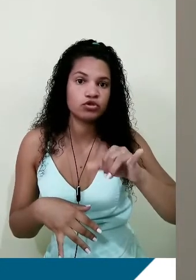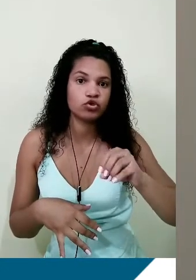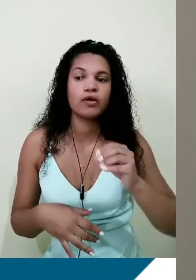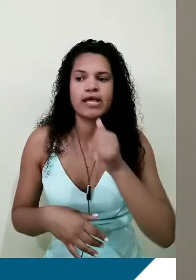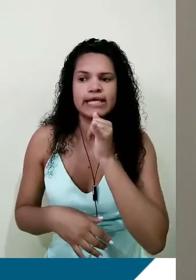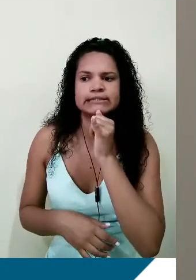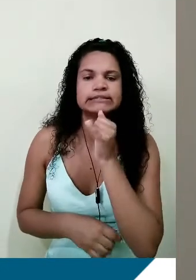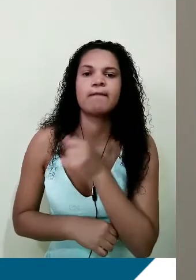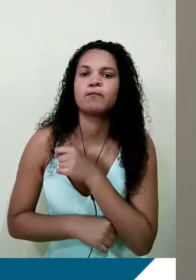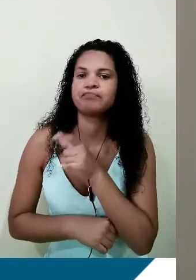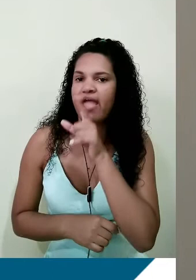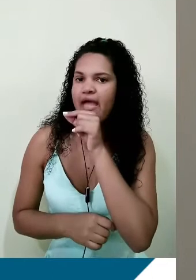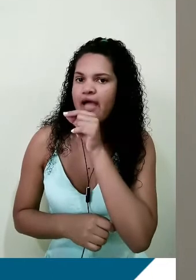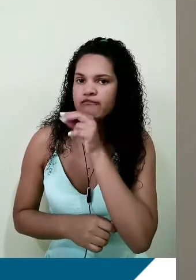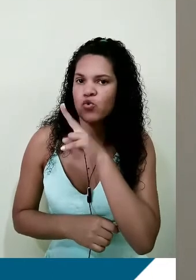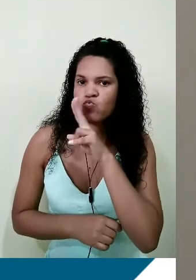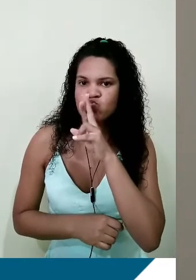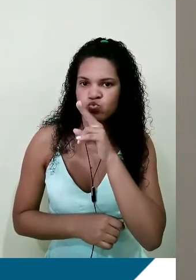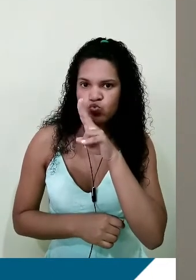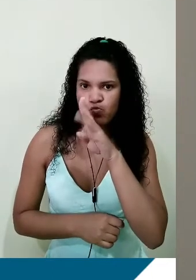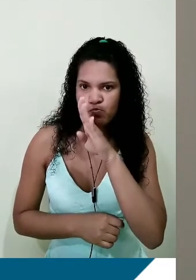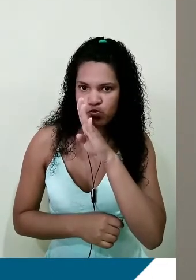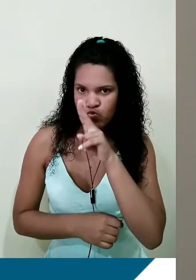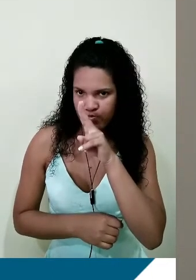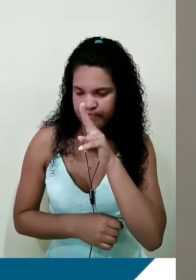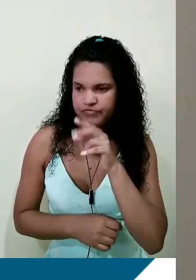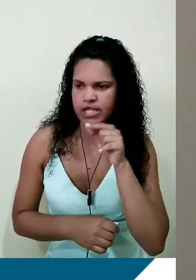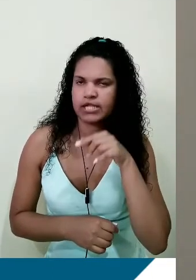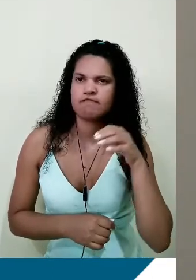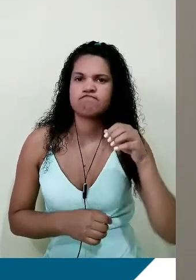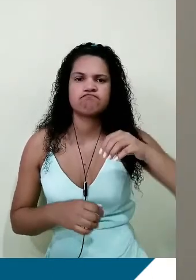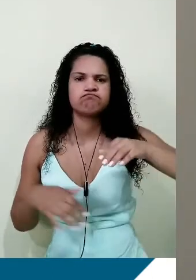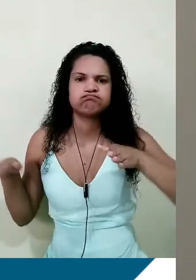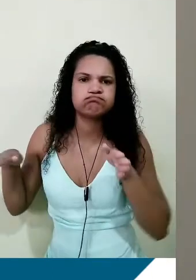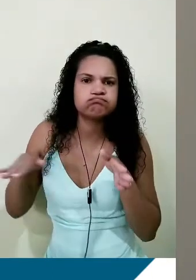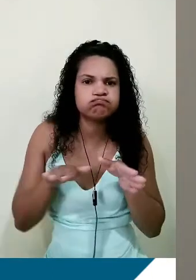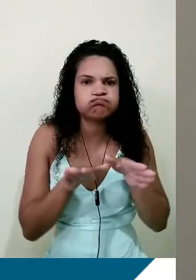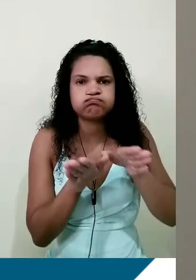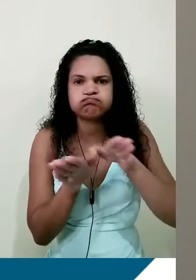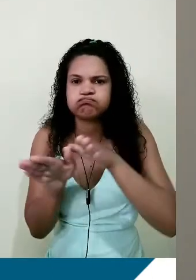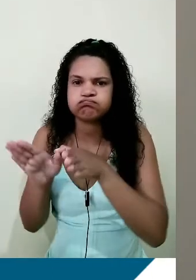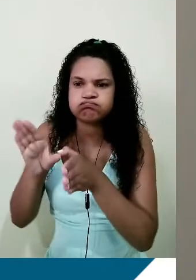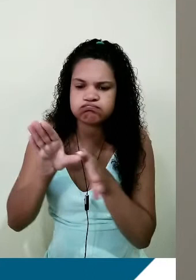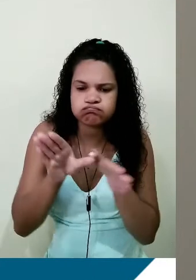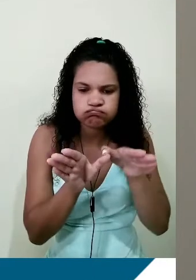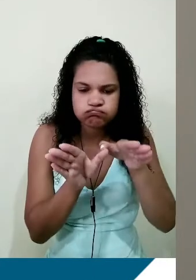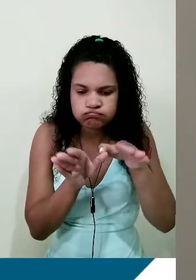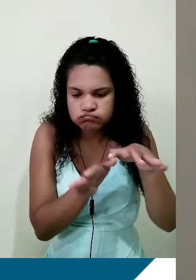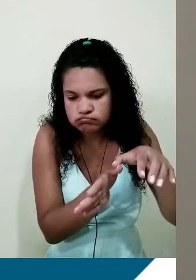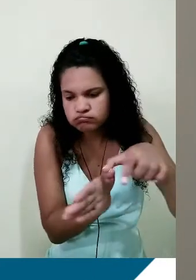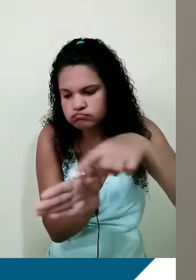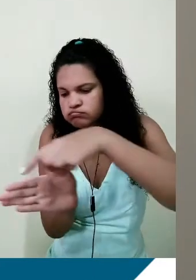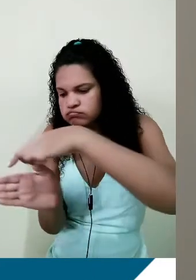está voando, ele voa em círculos para justamente